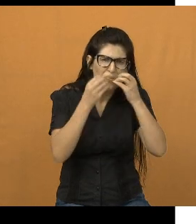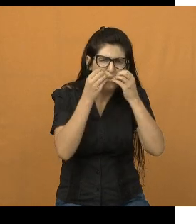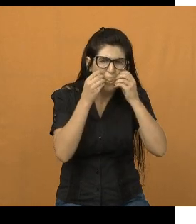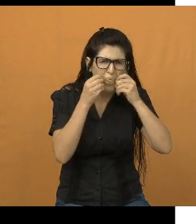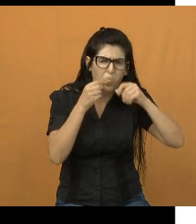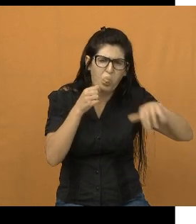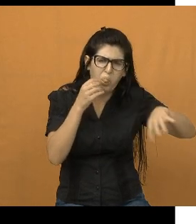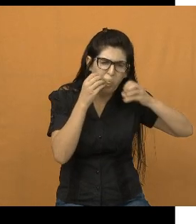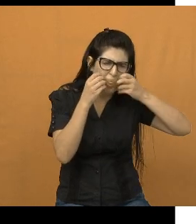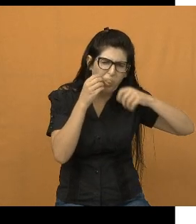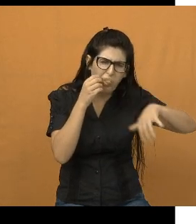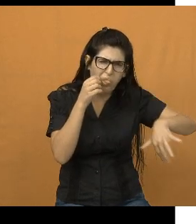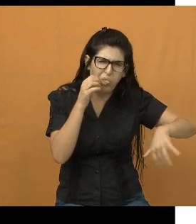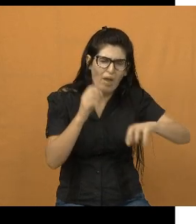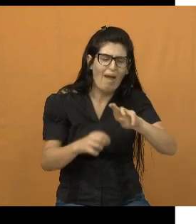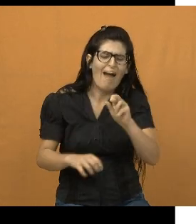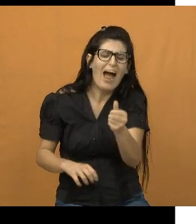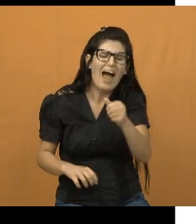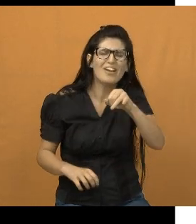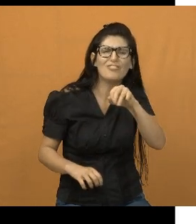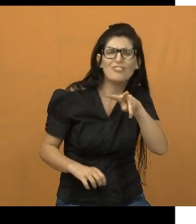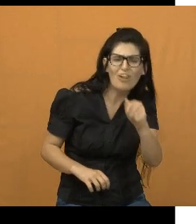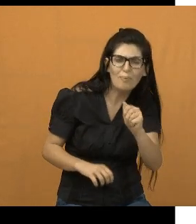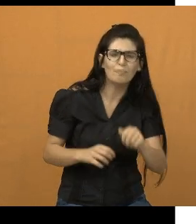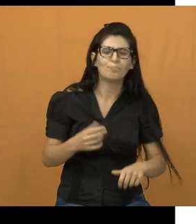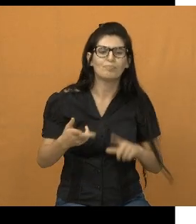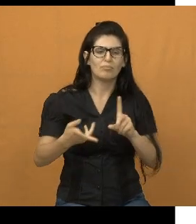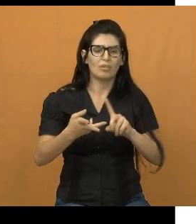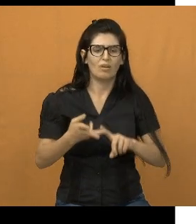179 amostras de outras zoonoses,